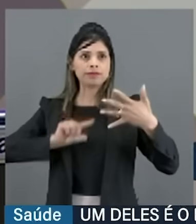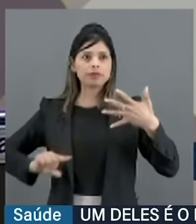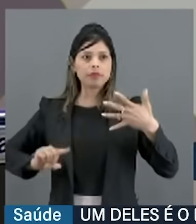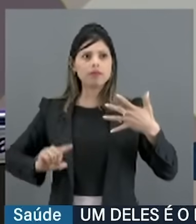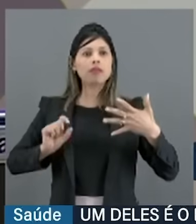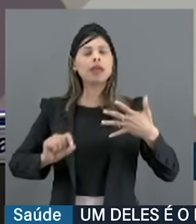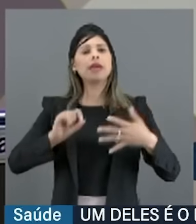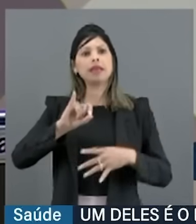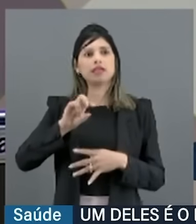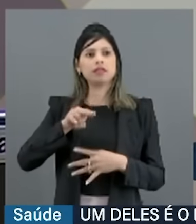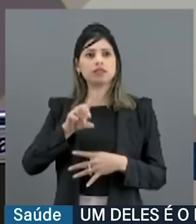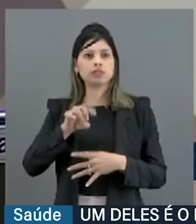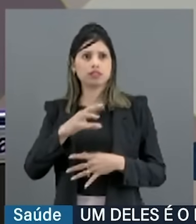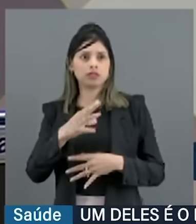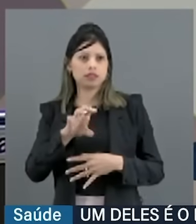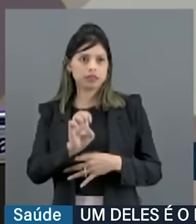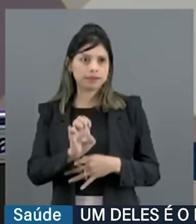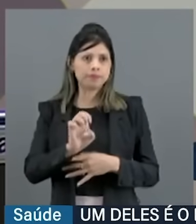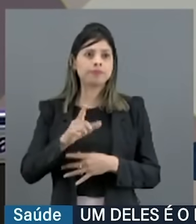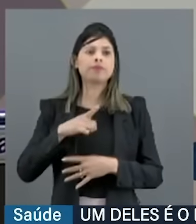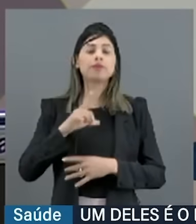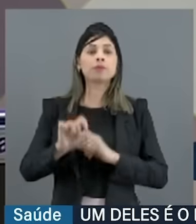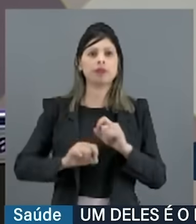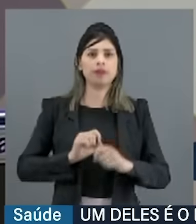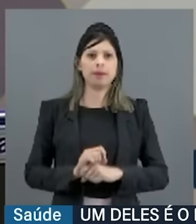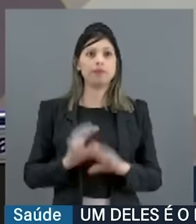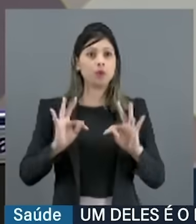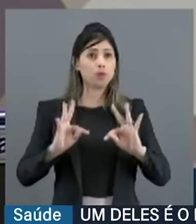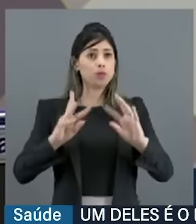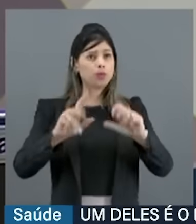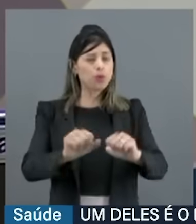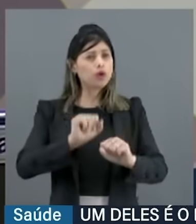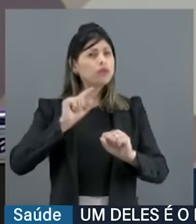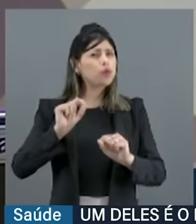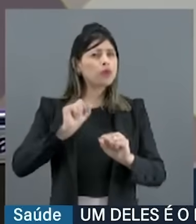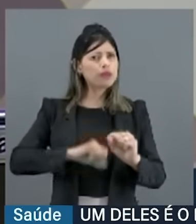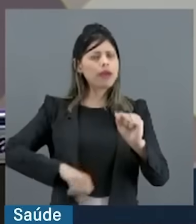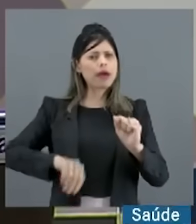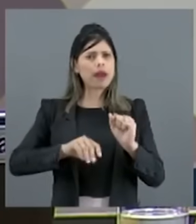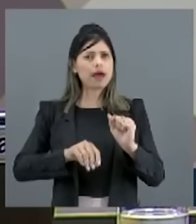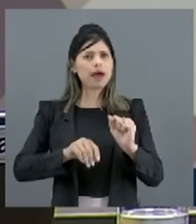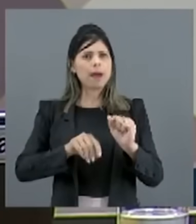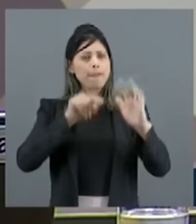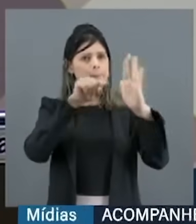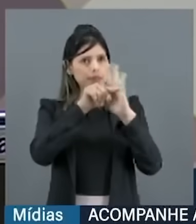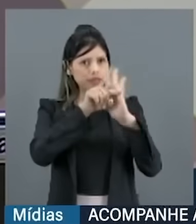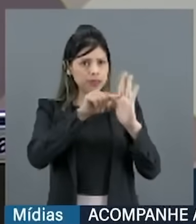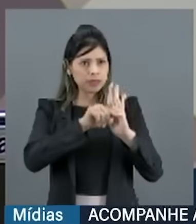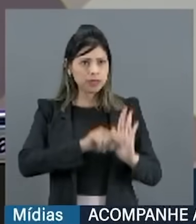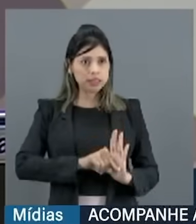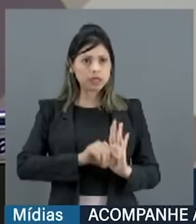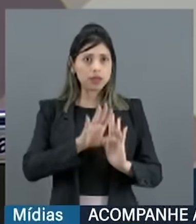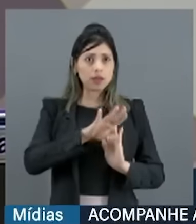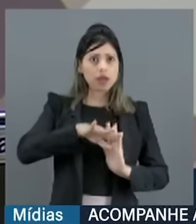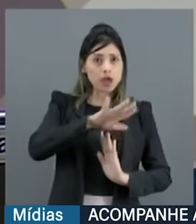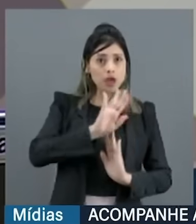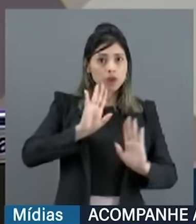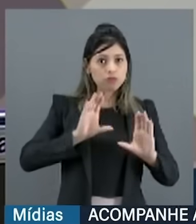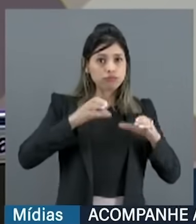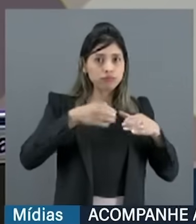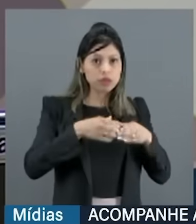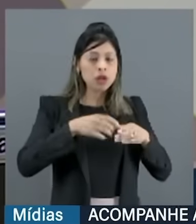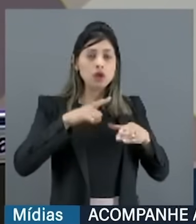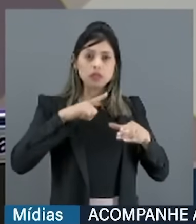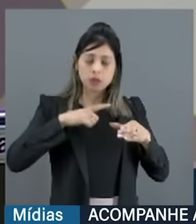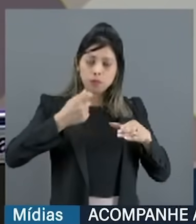toda a investigação complexa, não se pode analisar um indício ou um elemento probatório de forma isolada, desconexa do